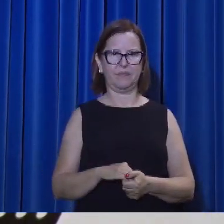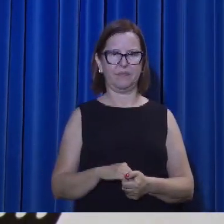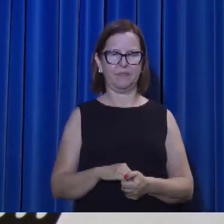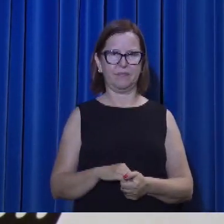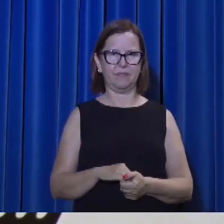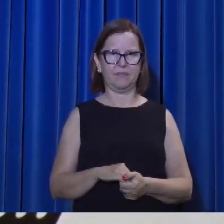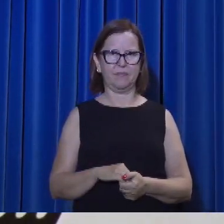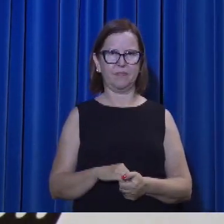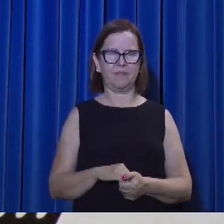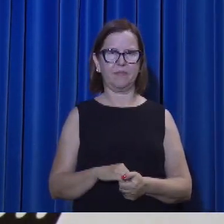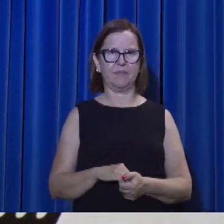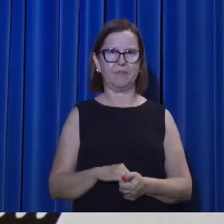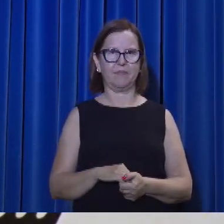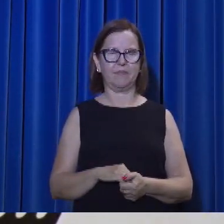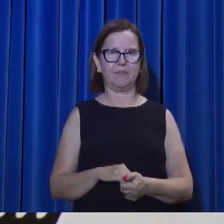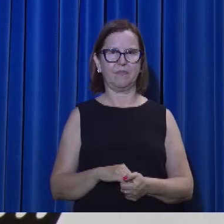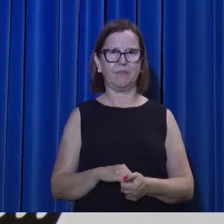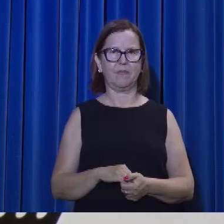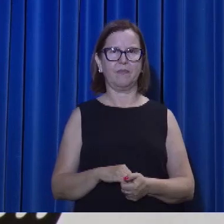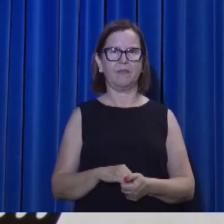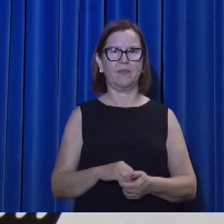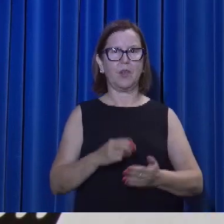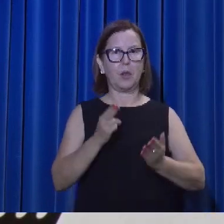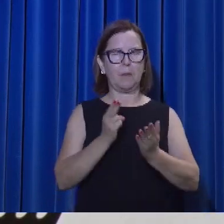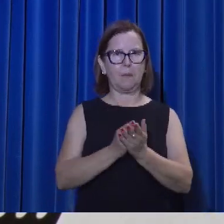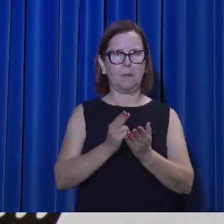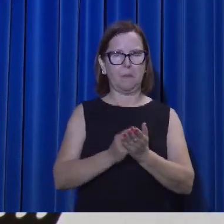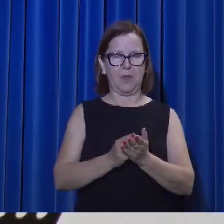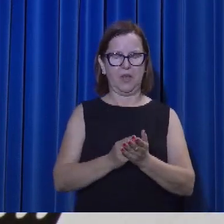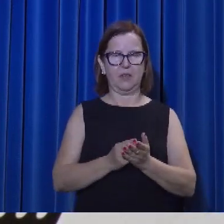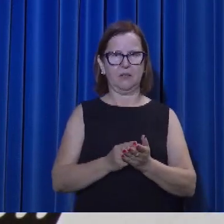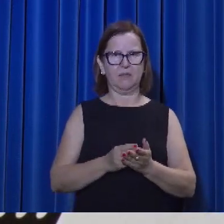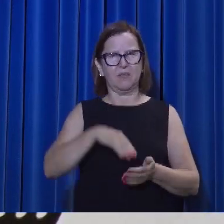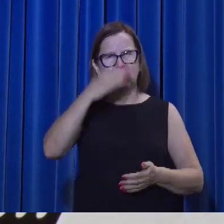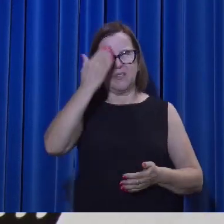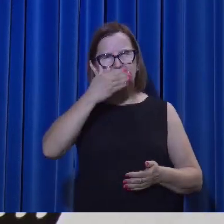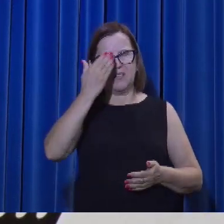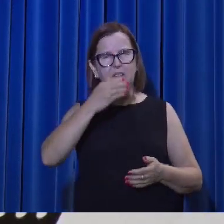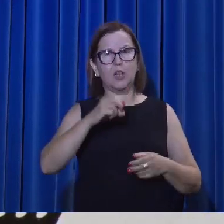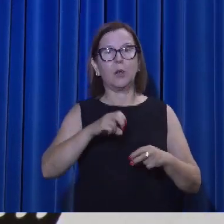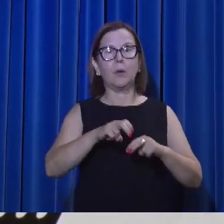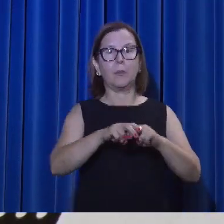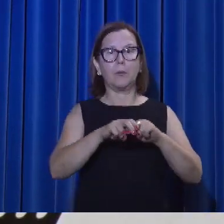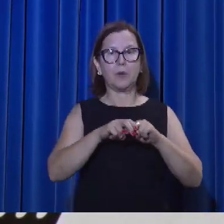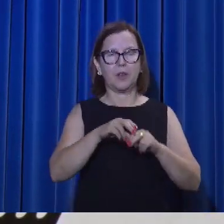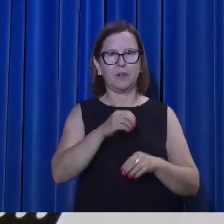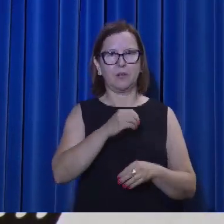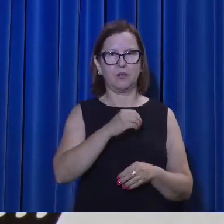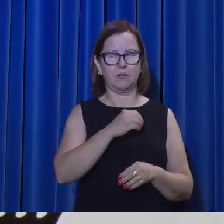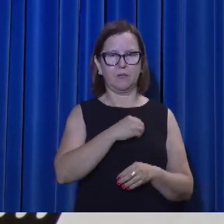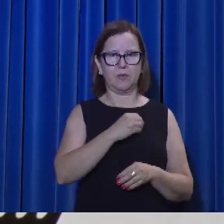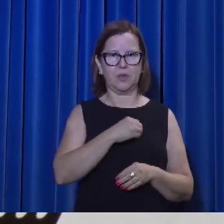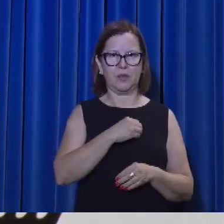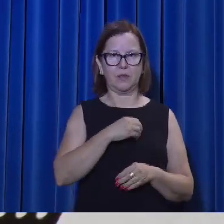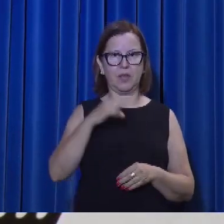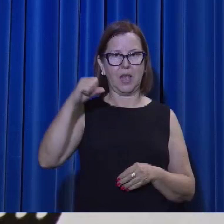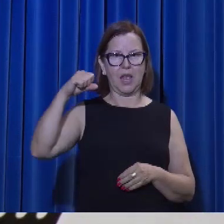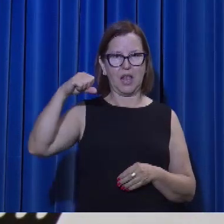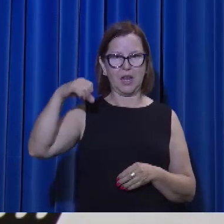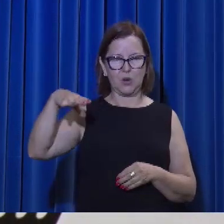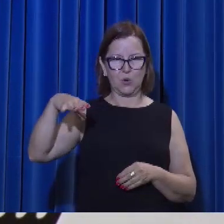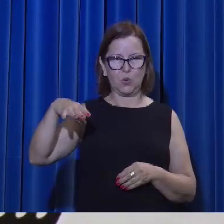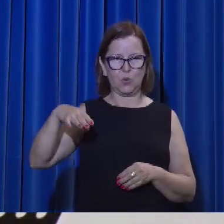Mesmo ofuscado, meus irmãos, pelo pecado, a luz do Senhor continua resplandecendo em cada mente